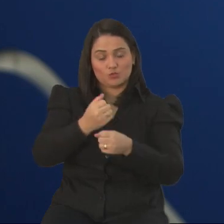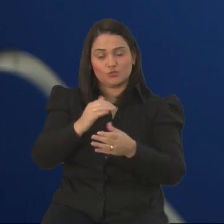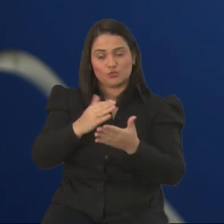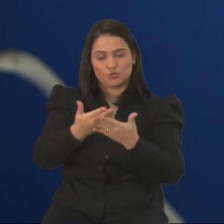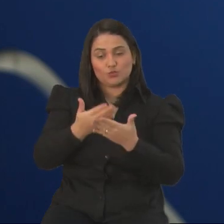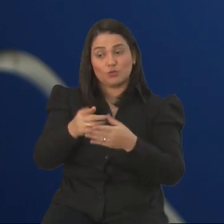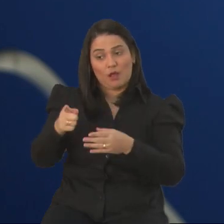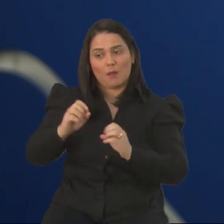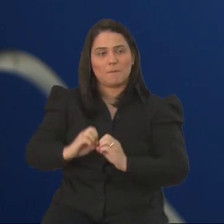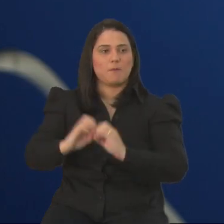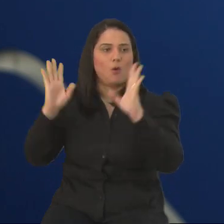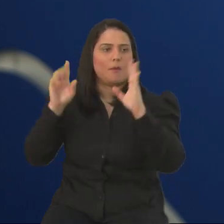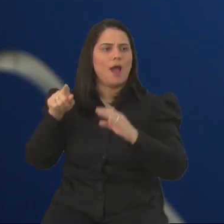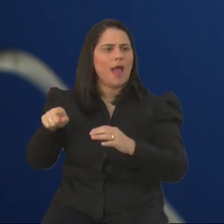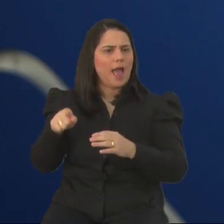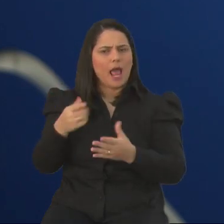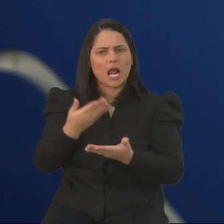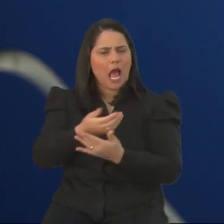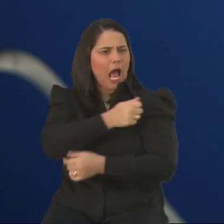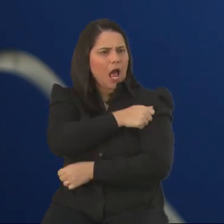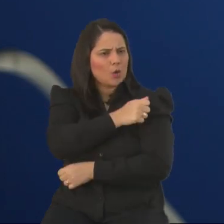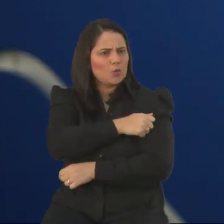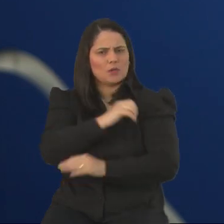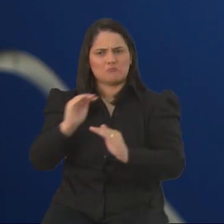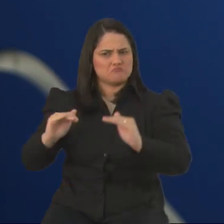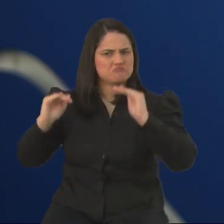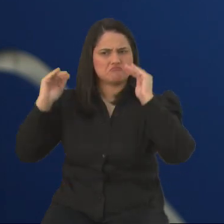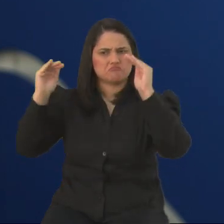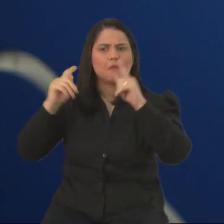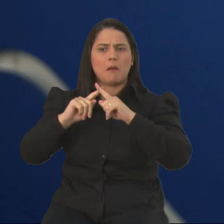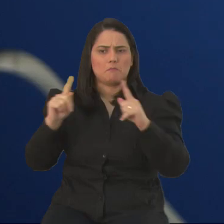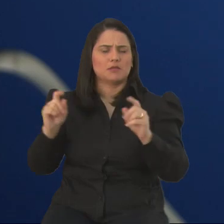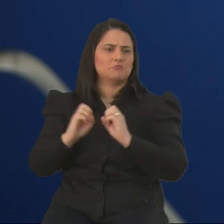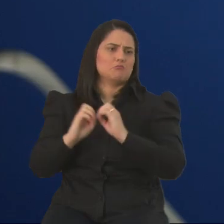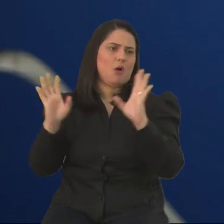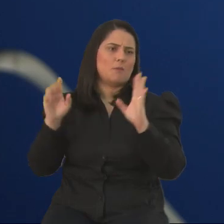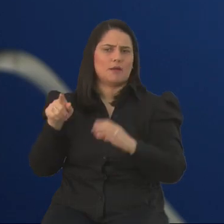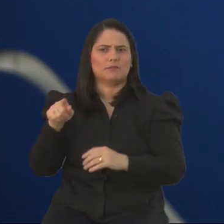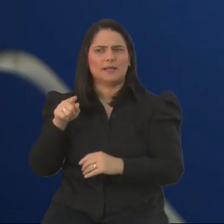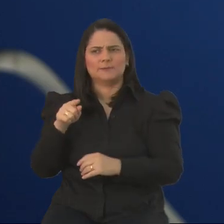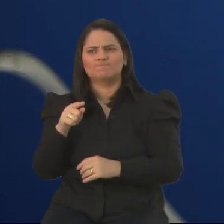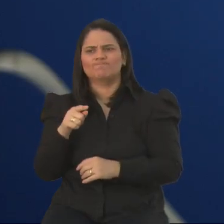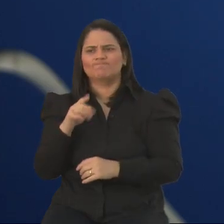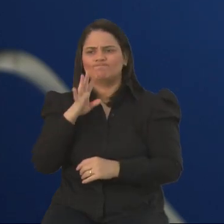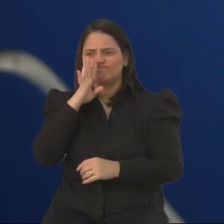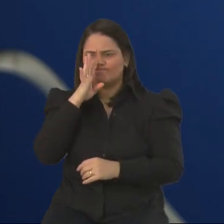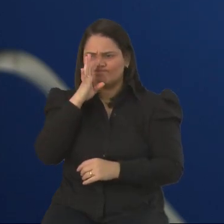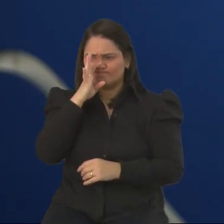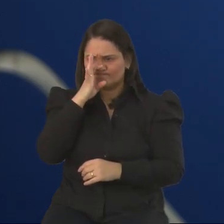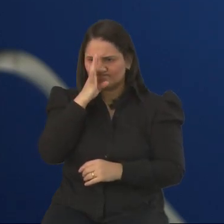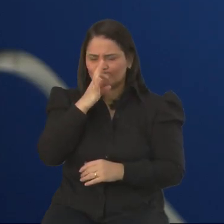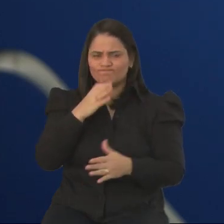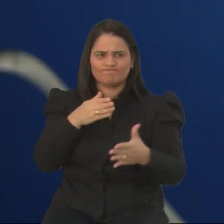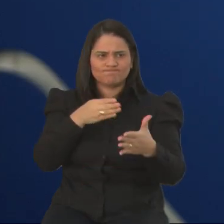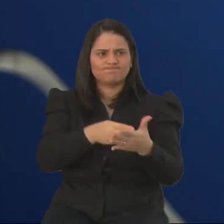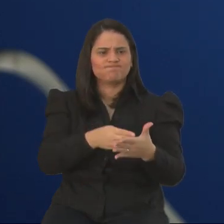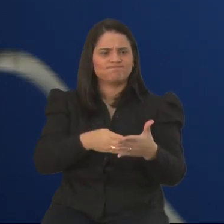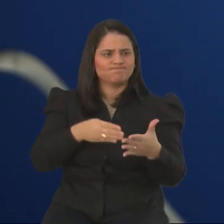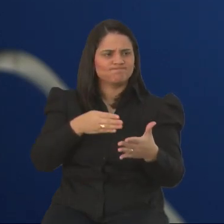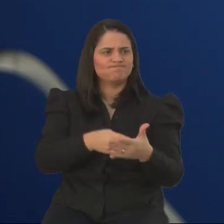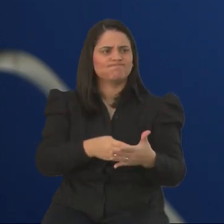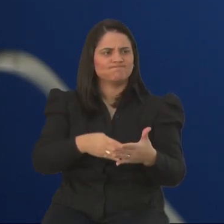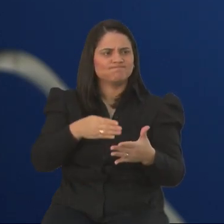sala. E ela, não obstante o obstáculo que enfrentou, ela não se